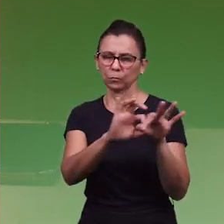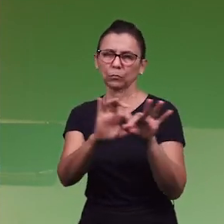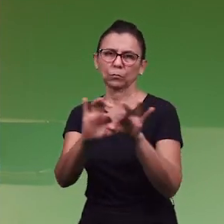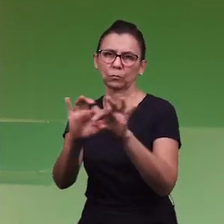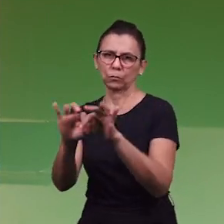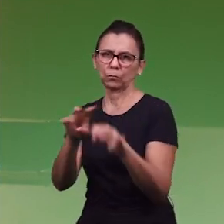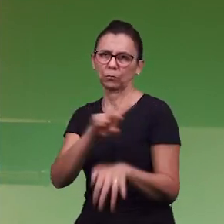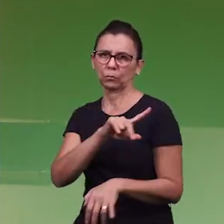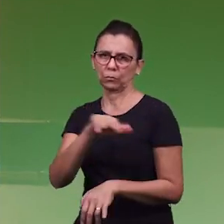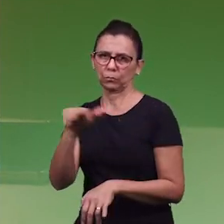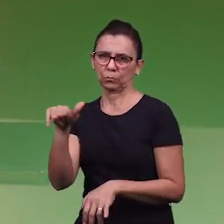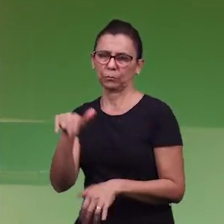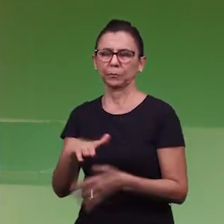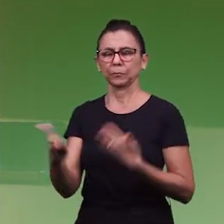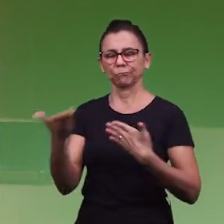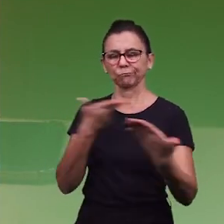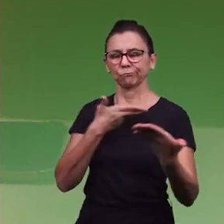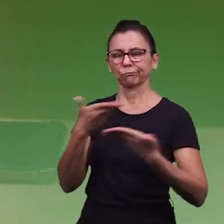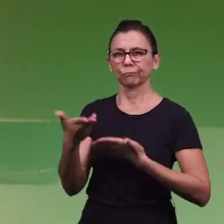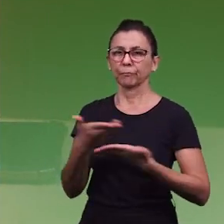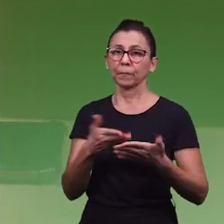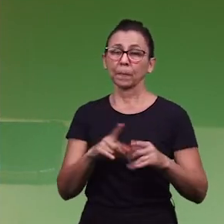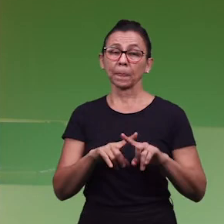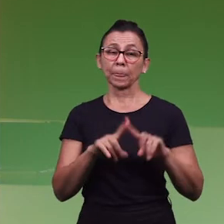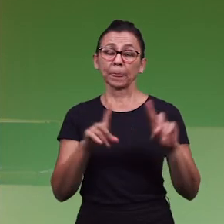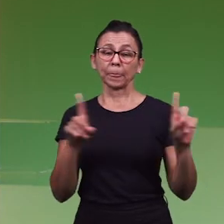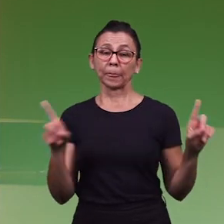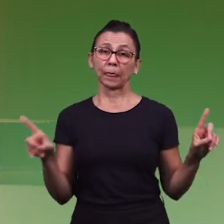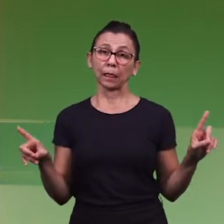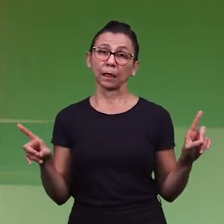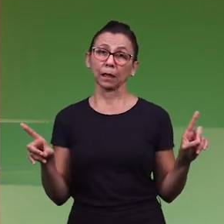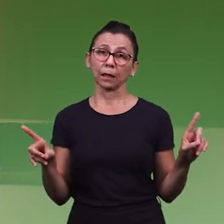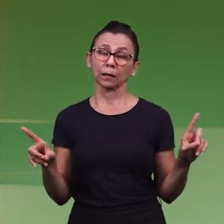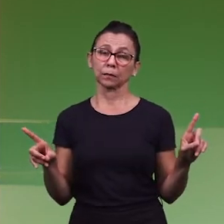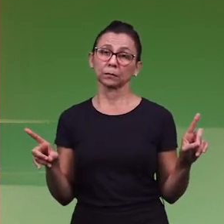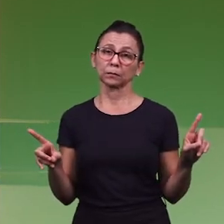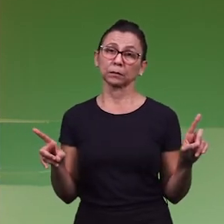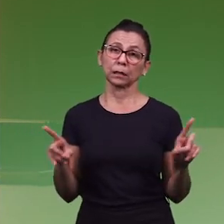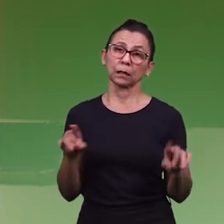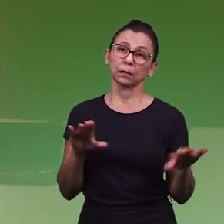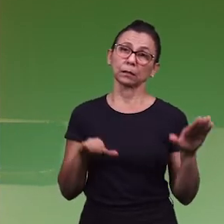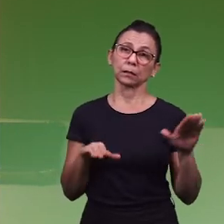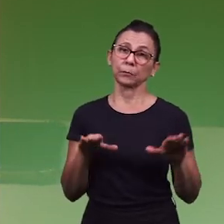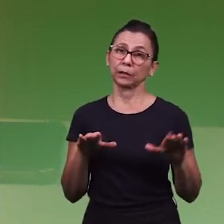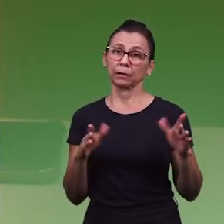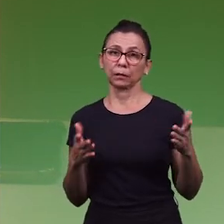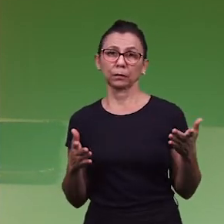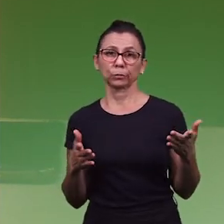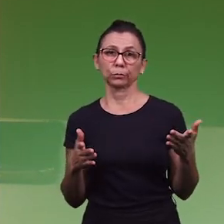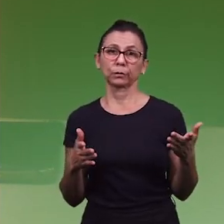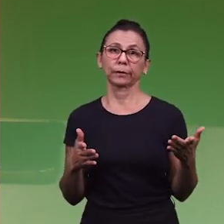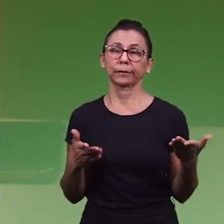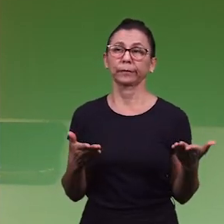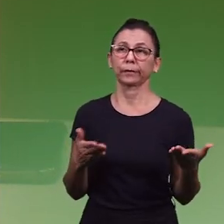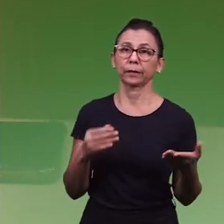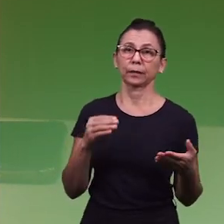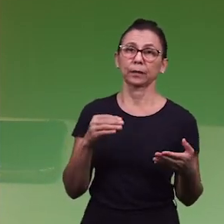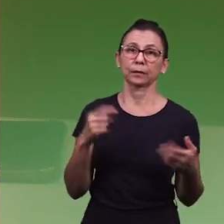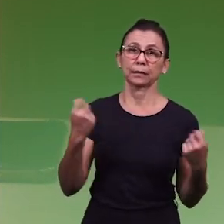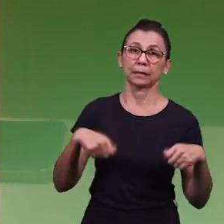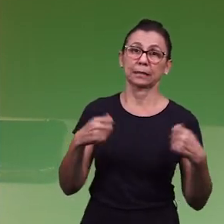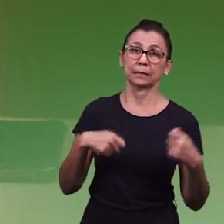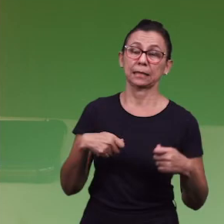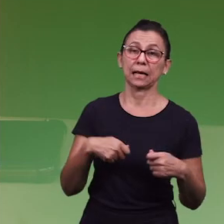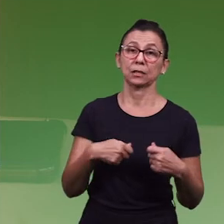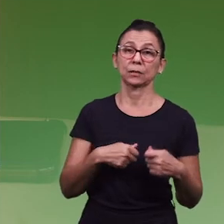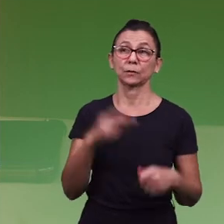outros, né? Agora, dependendo da necessidade que você tem em termos de emergência, o Espírito